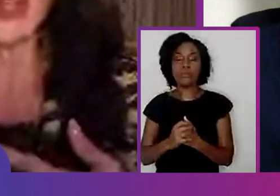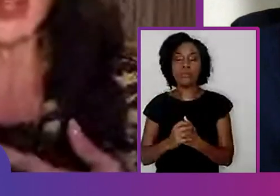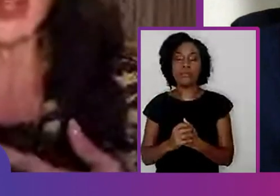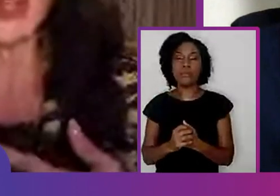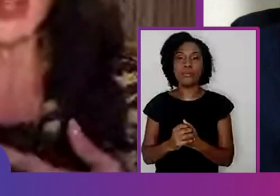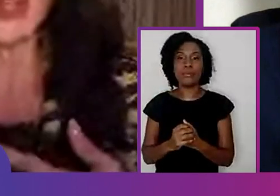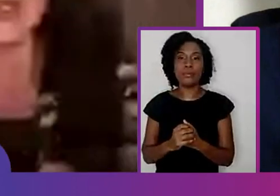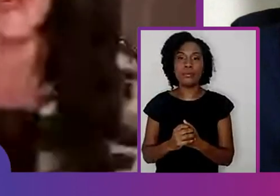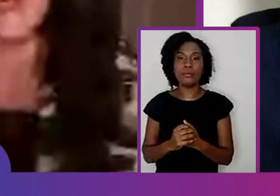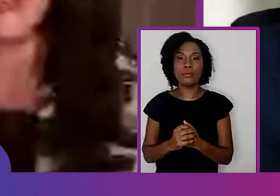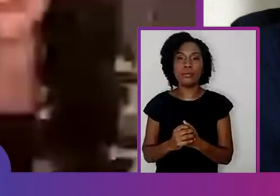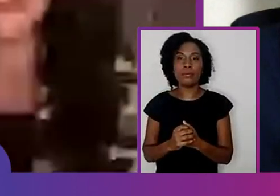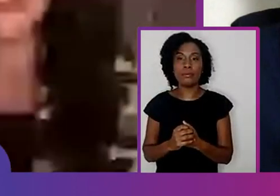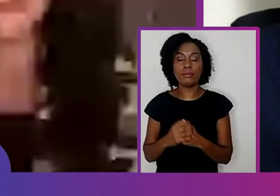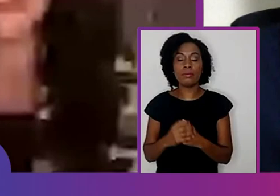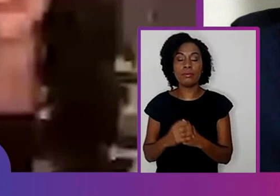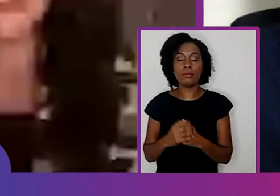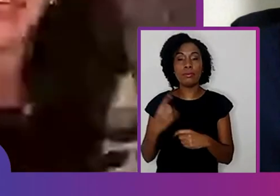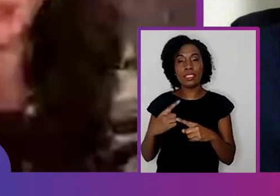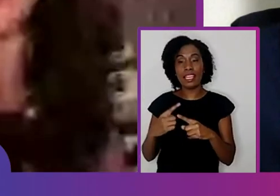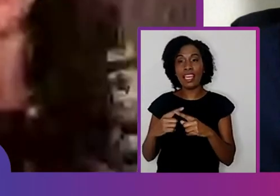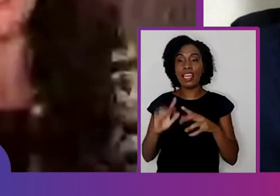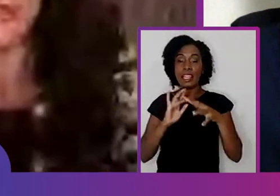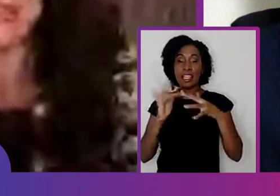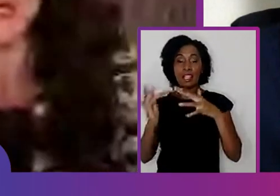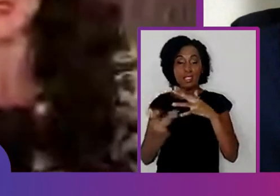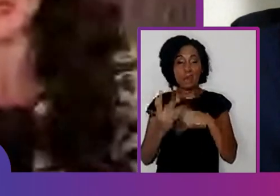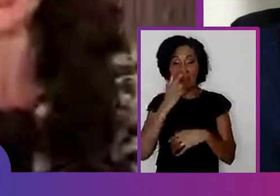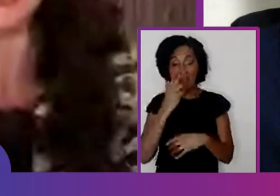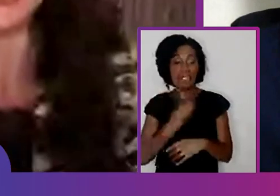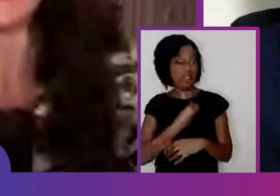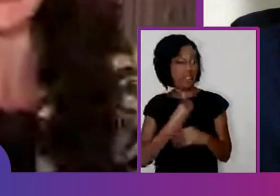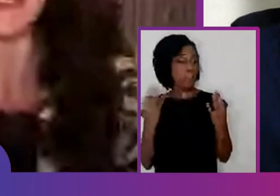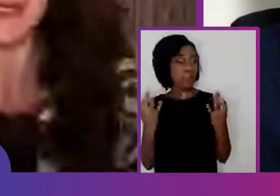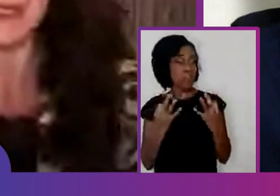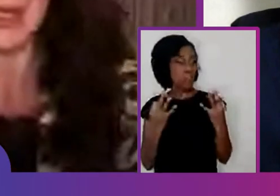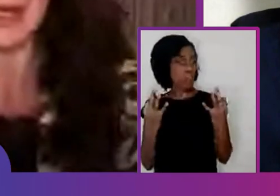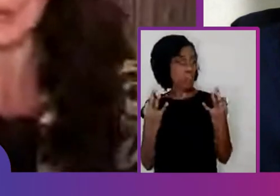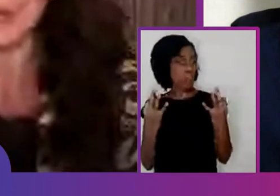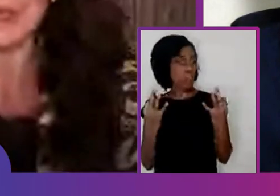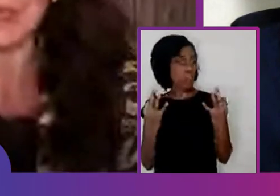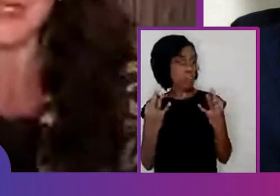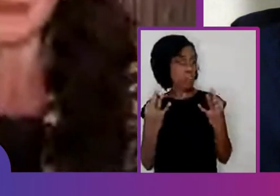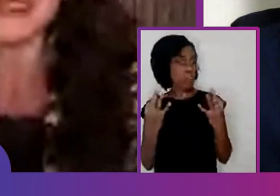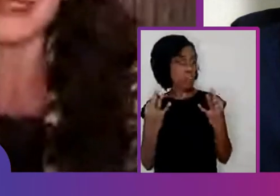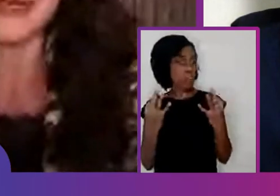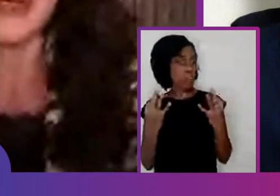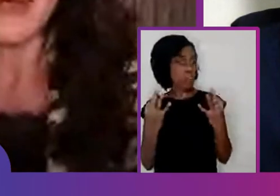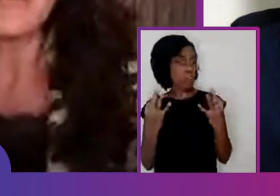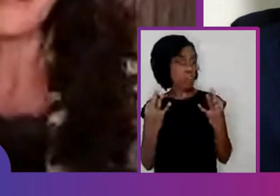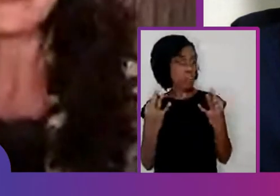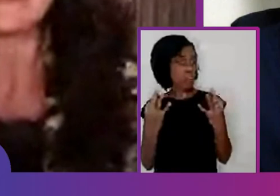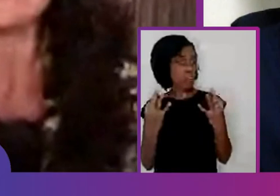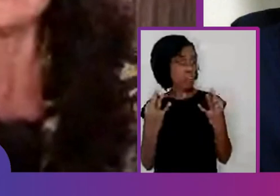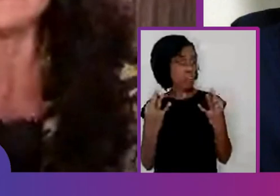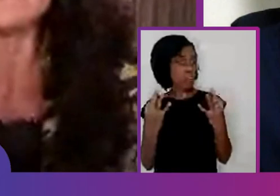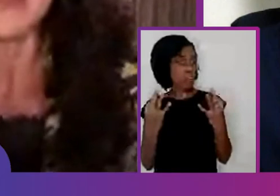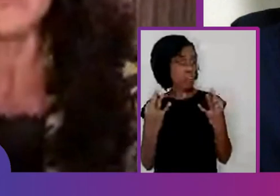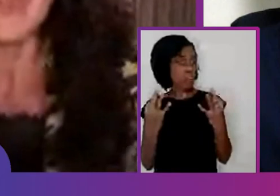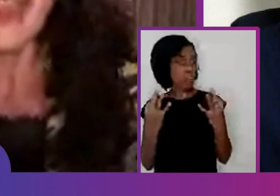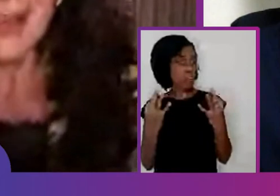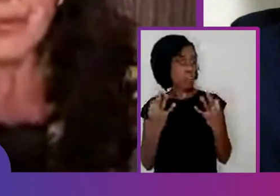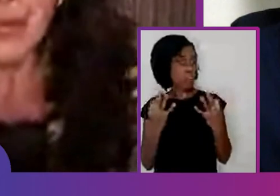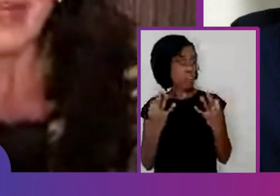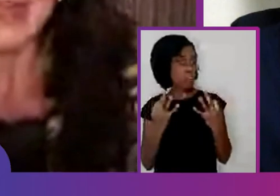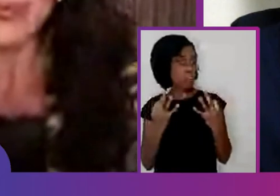vidas perfeitas. Que obviamente são fakes, são posts para repercutir de uma determinada maneira, mas